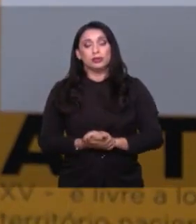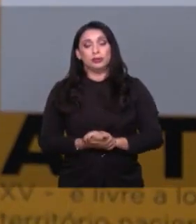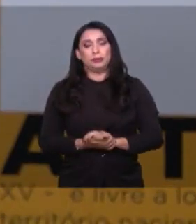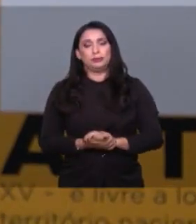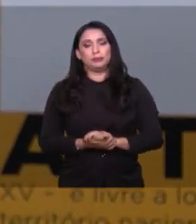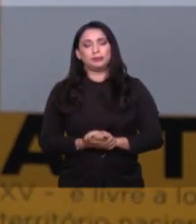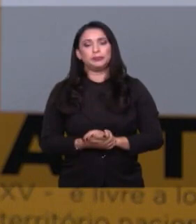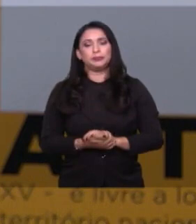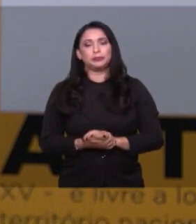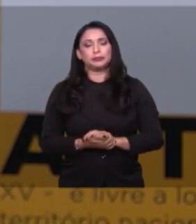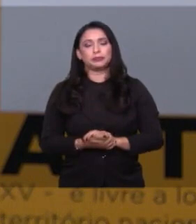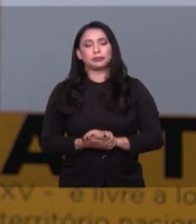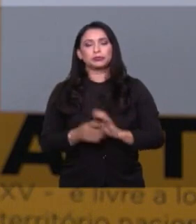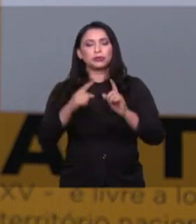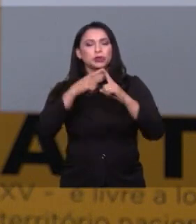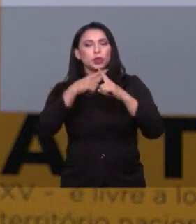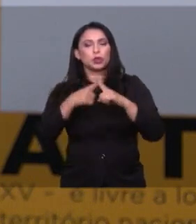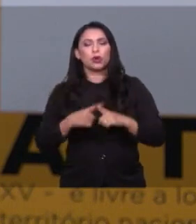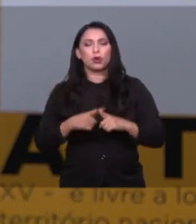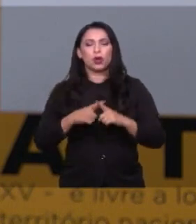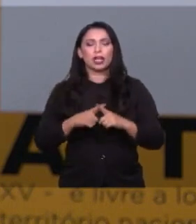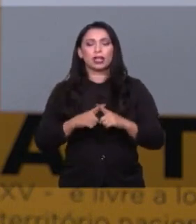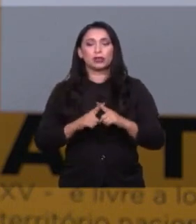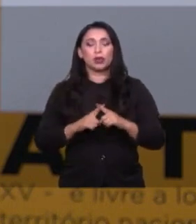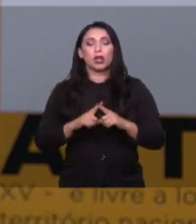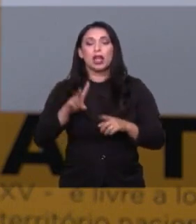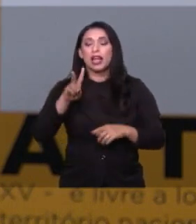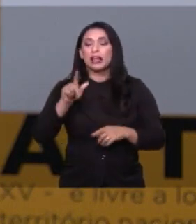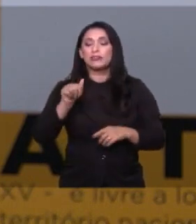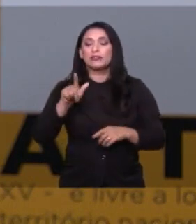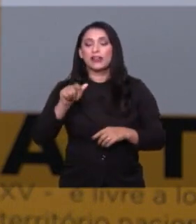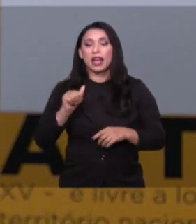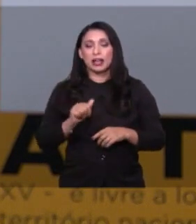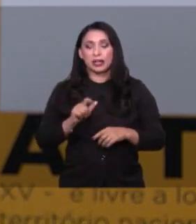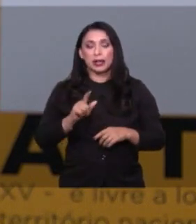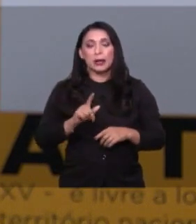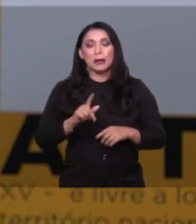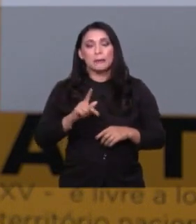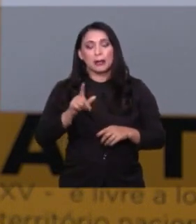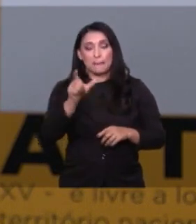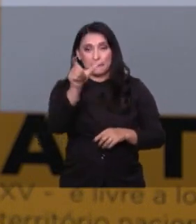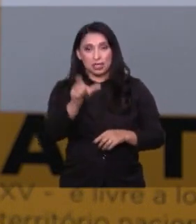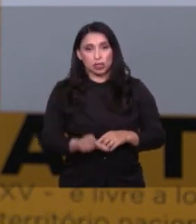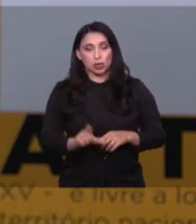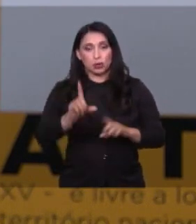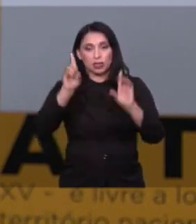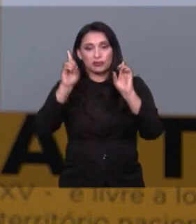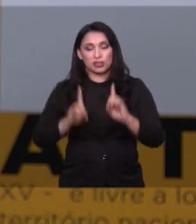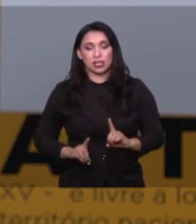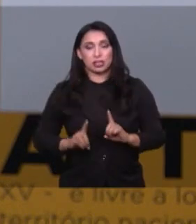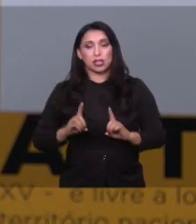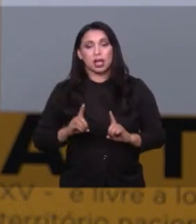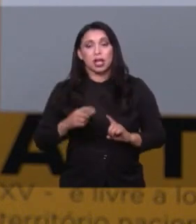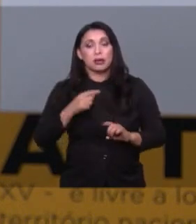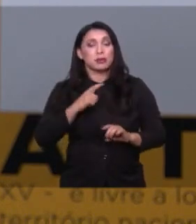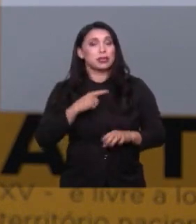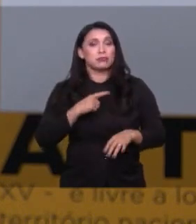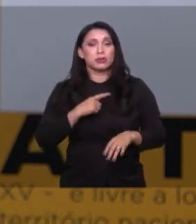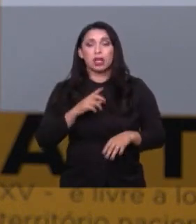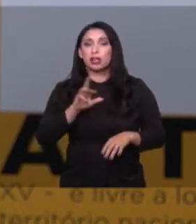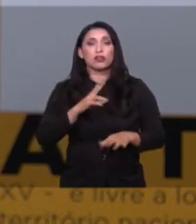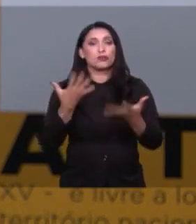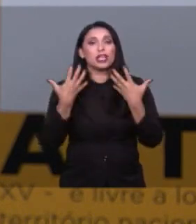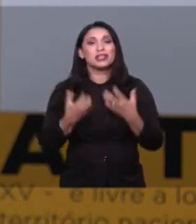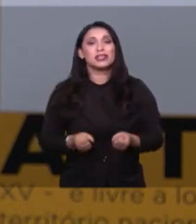concorrendo vaga como pessoal com PCD, a banca me tirou, porque eu concorri à vaga como negra e como PCD. A